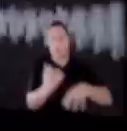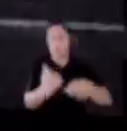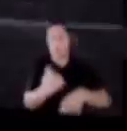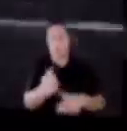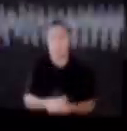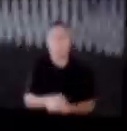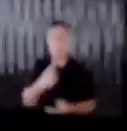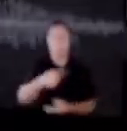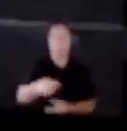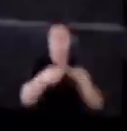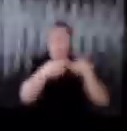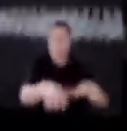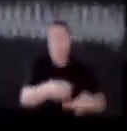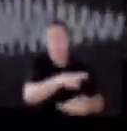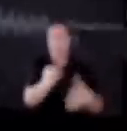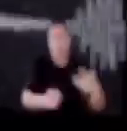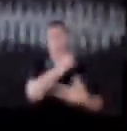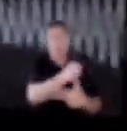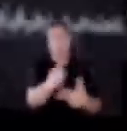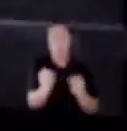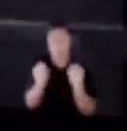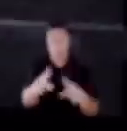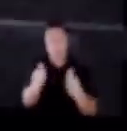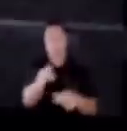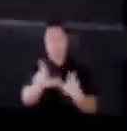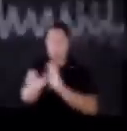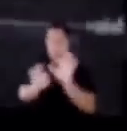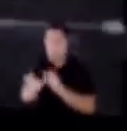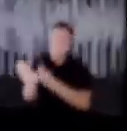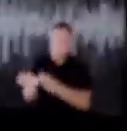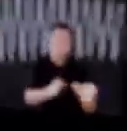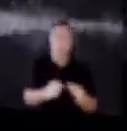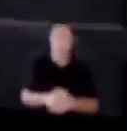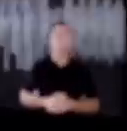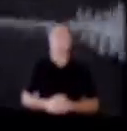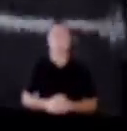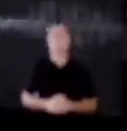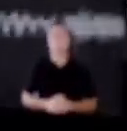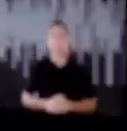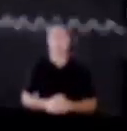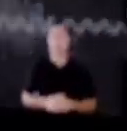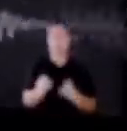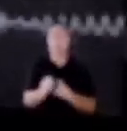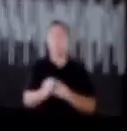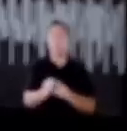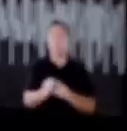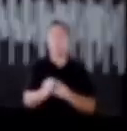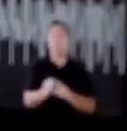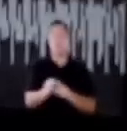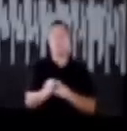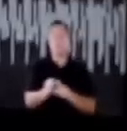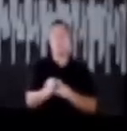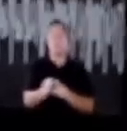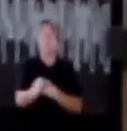senhores se organizem se organizem se organizem e contrapartida já está sendo postado lá dentro do canal